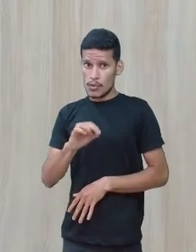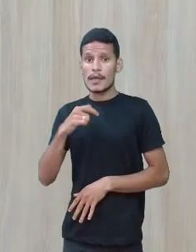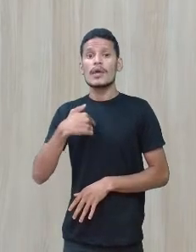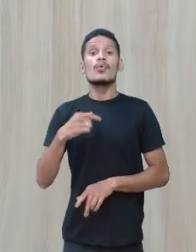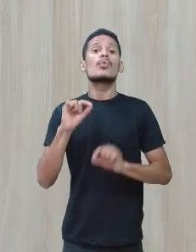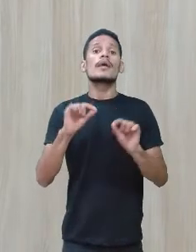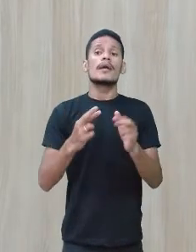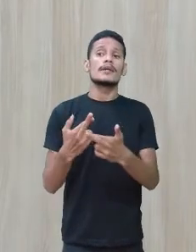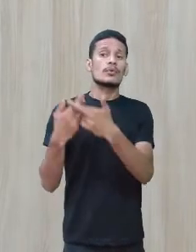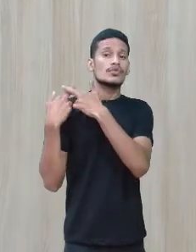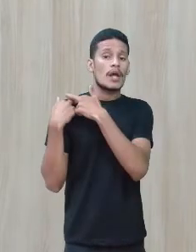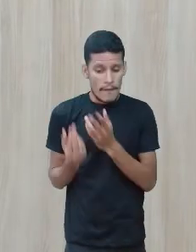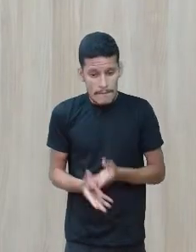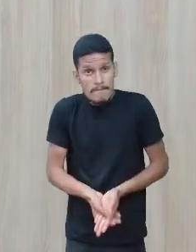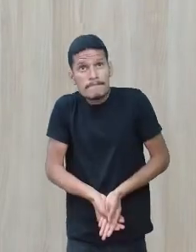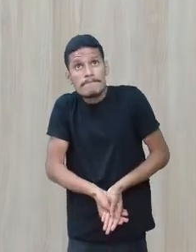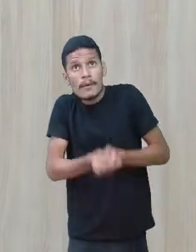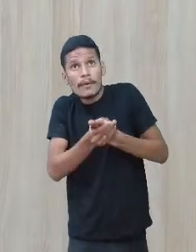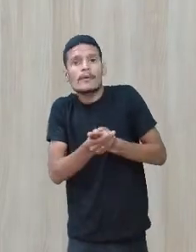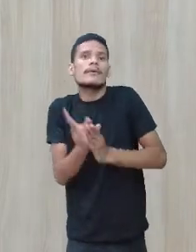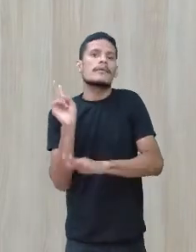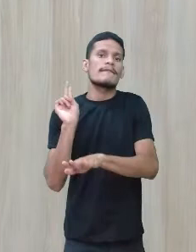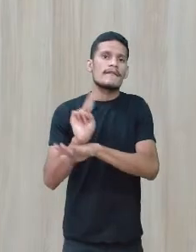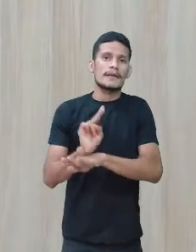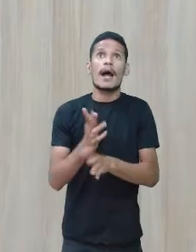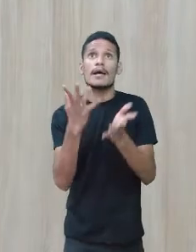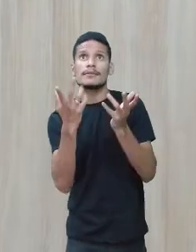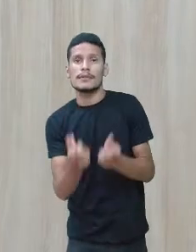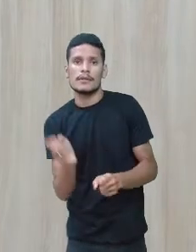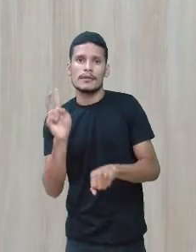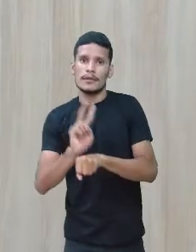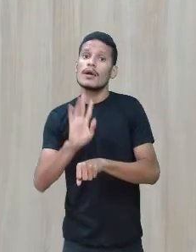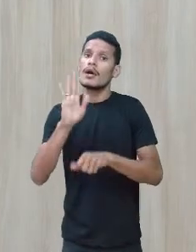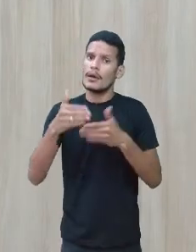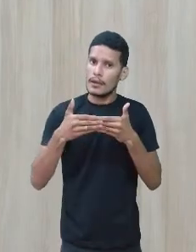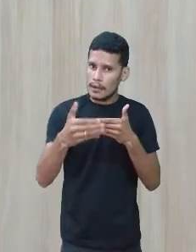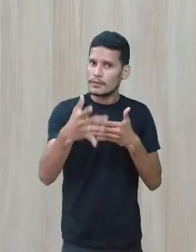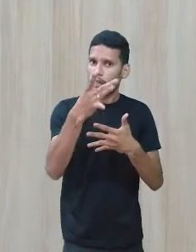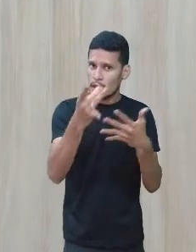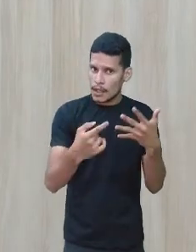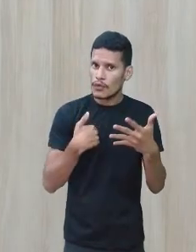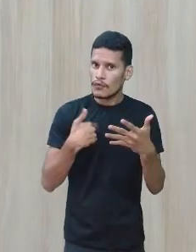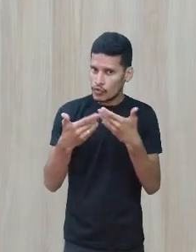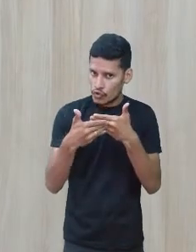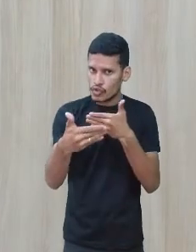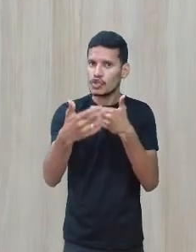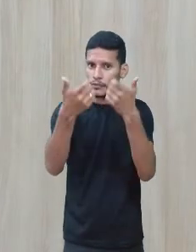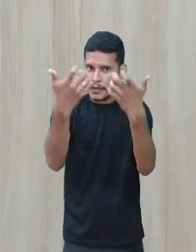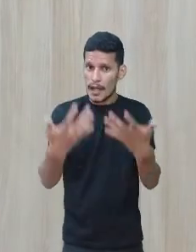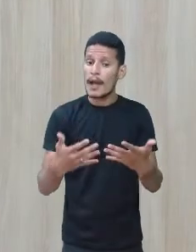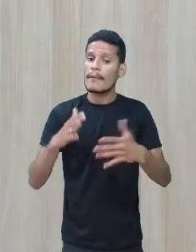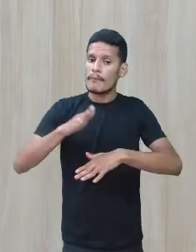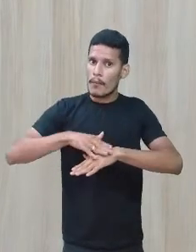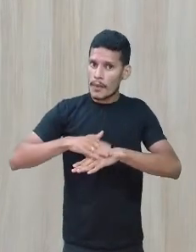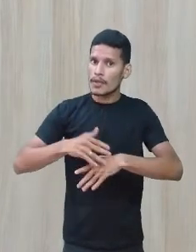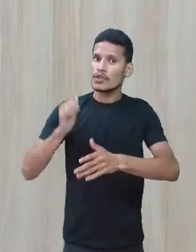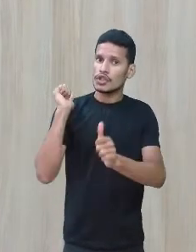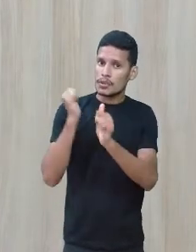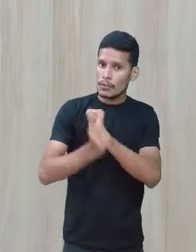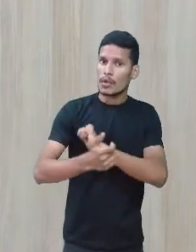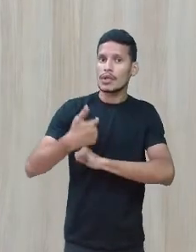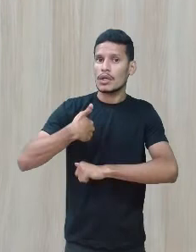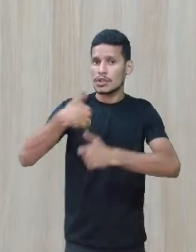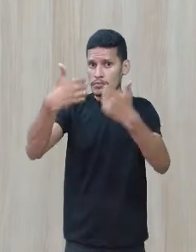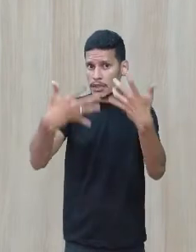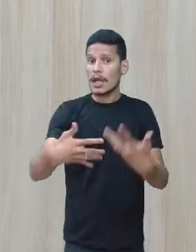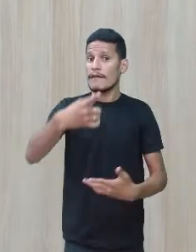a recepção e a defesa. Depois a gente entra nesse detalhe. Tá chegando a unidade de esportes, viu? Tá chegando a unidade de esportes